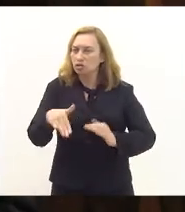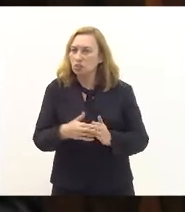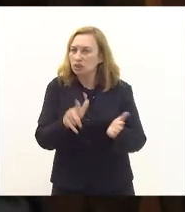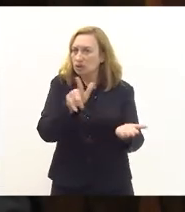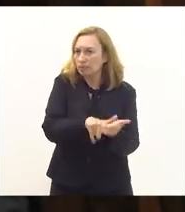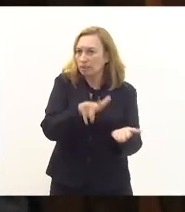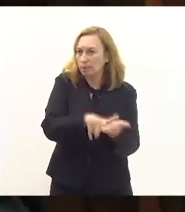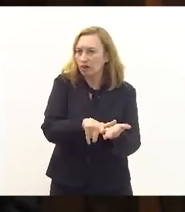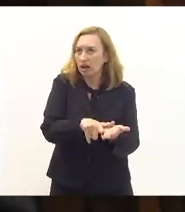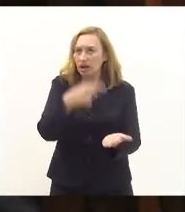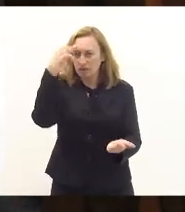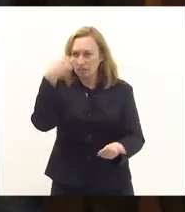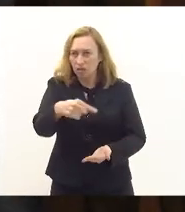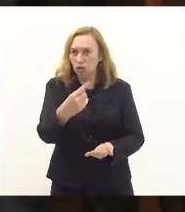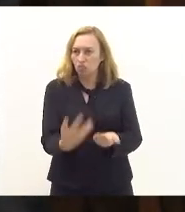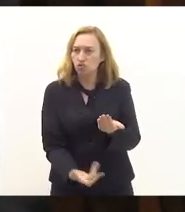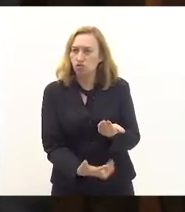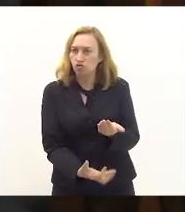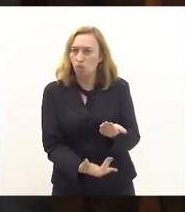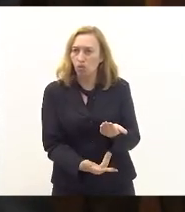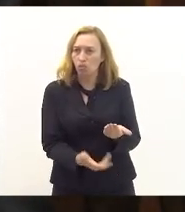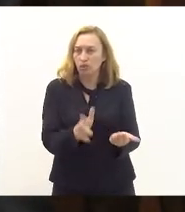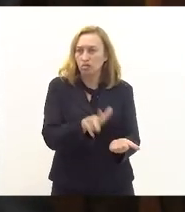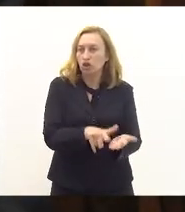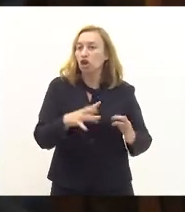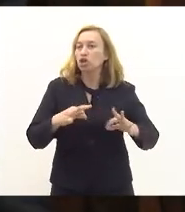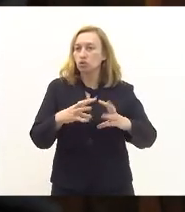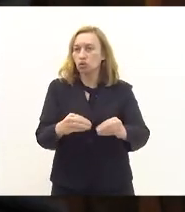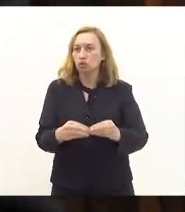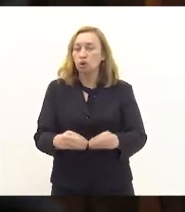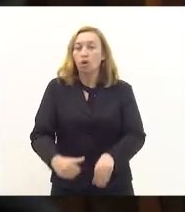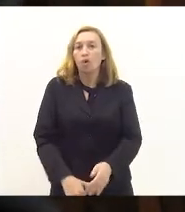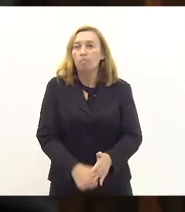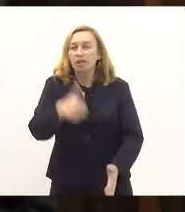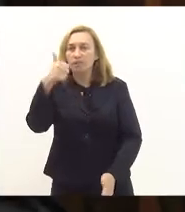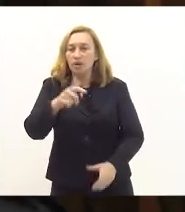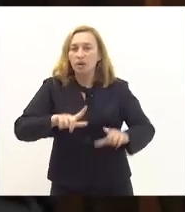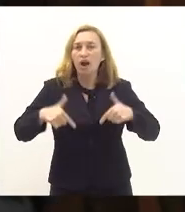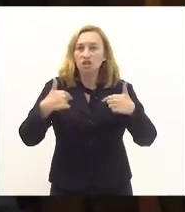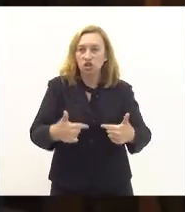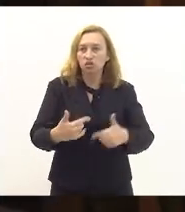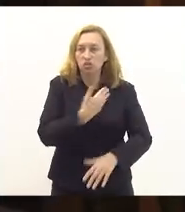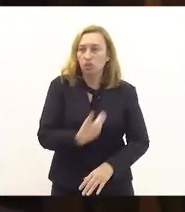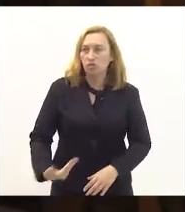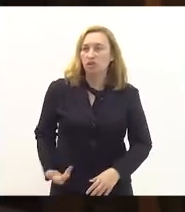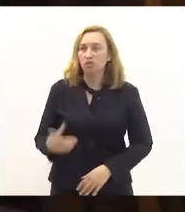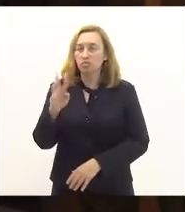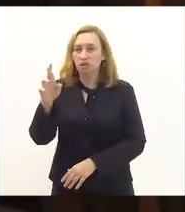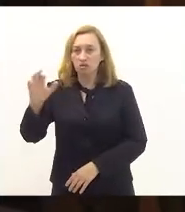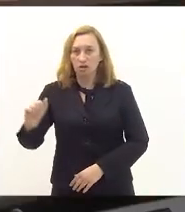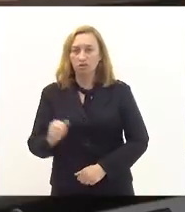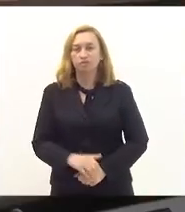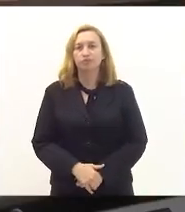lá, ele mandou botar fogo nas fichas. Foi o primeiro ato de governo do Brizola.